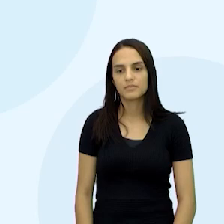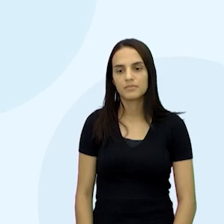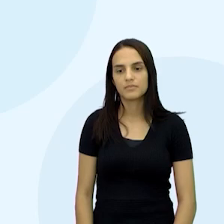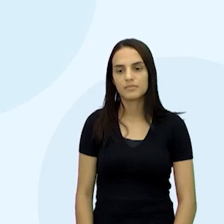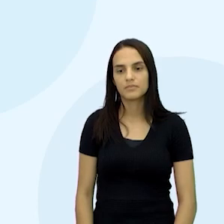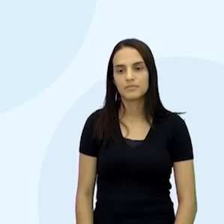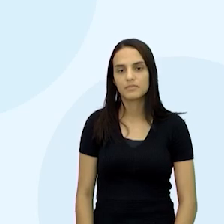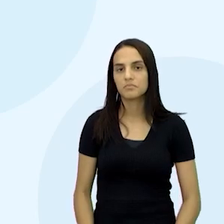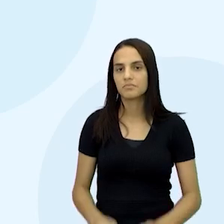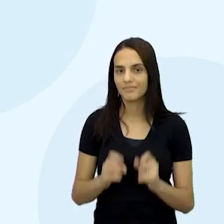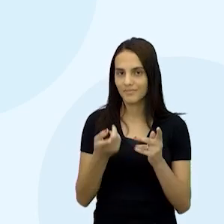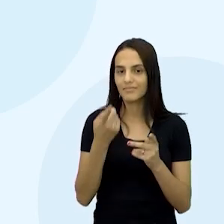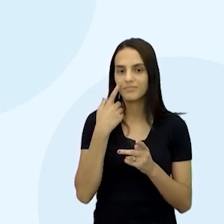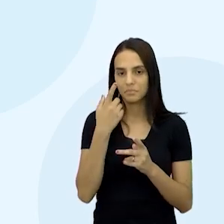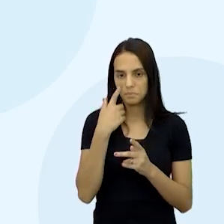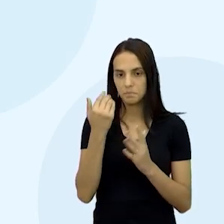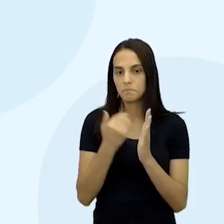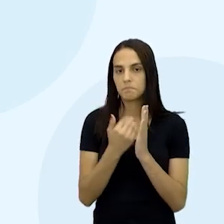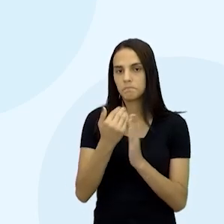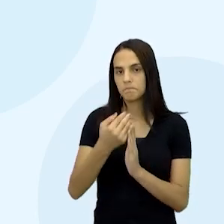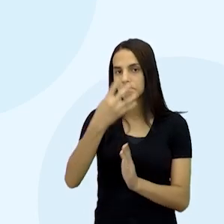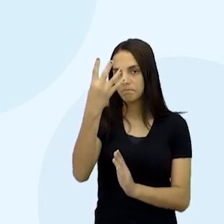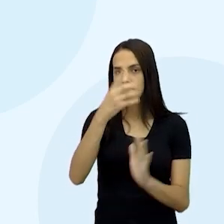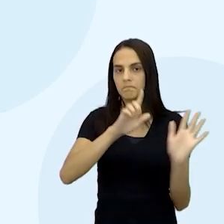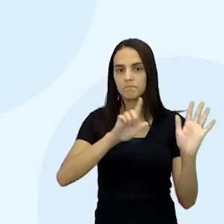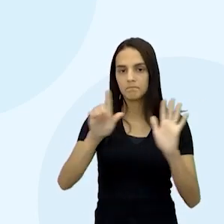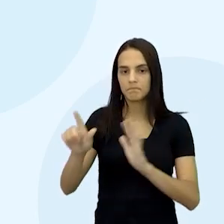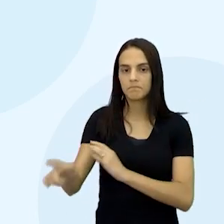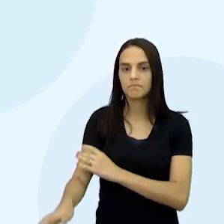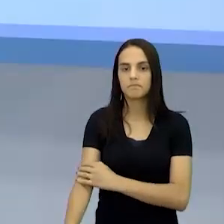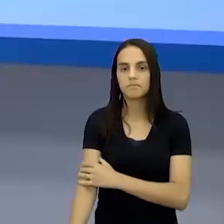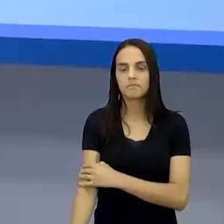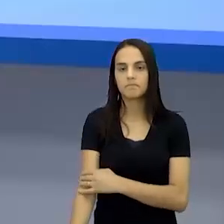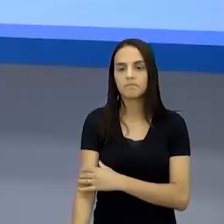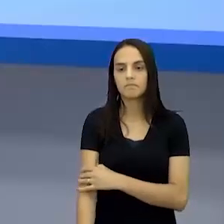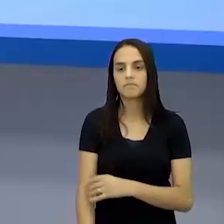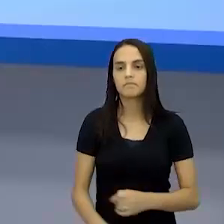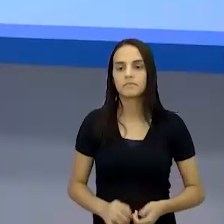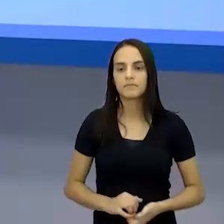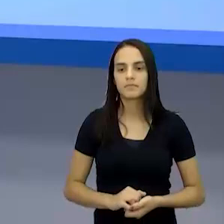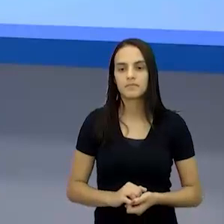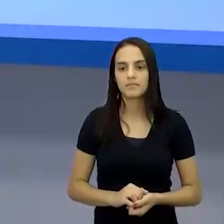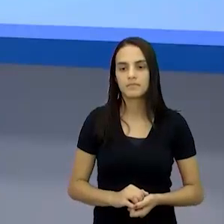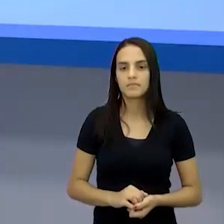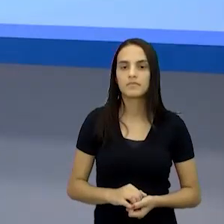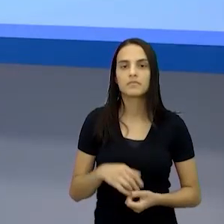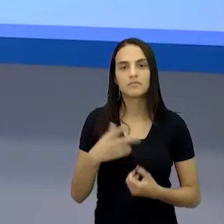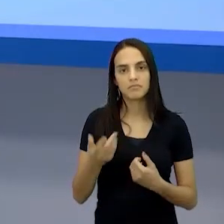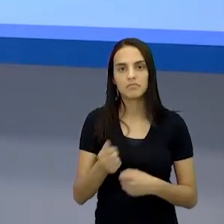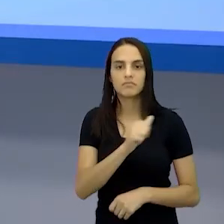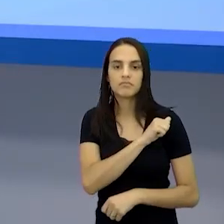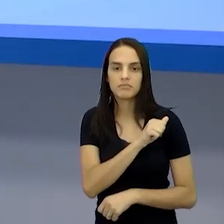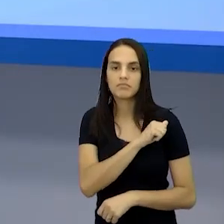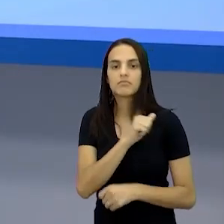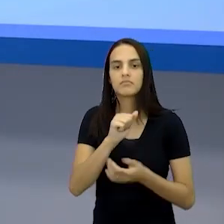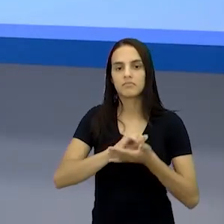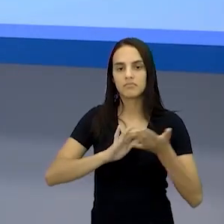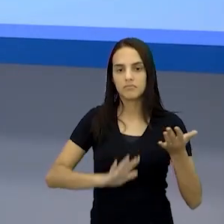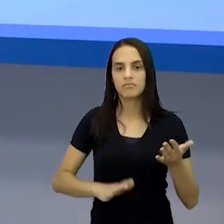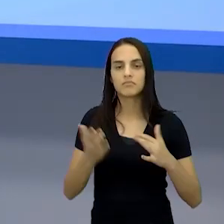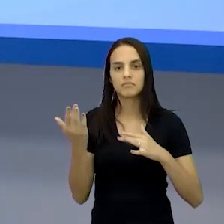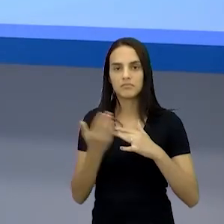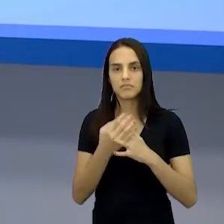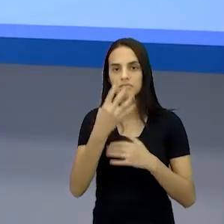2 aulas. Então aí, ó, temos lá mais 4 semanas para serem trabalhadas aí com os alunos, né, nessa atividade